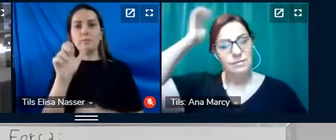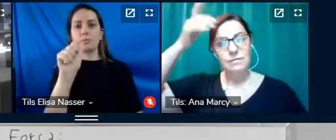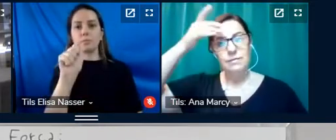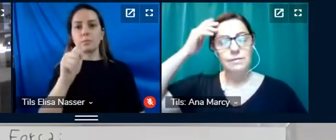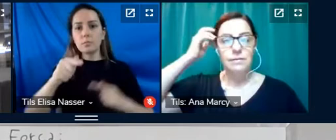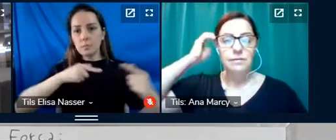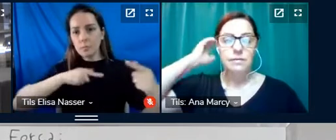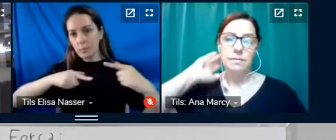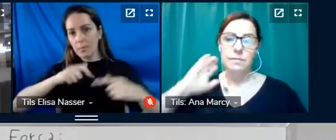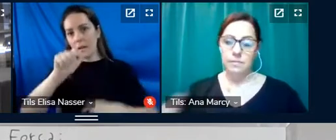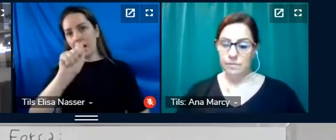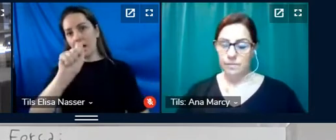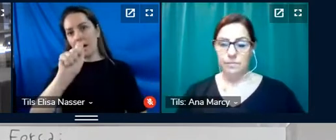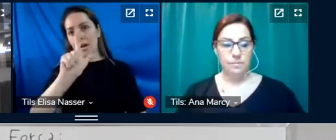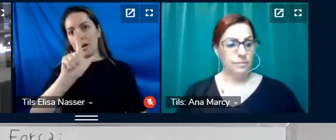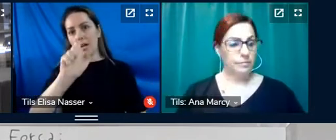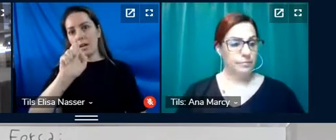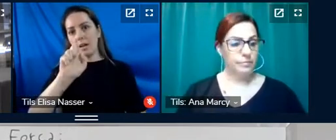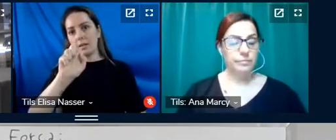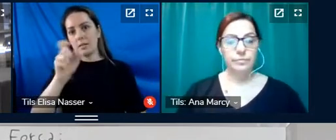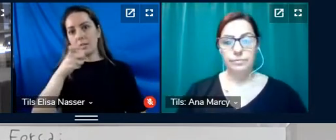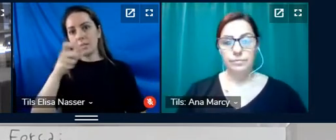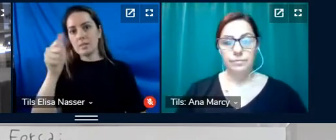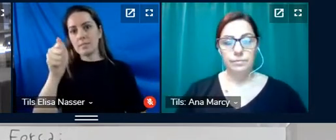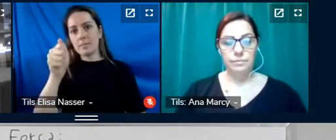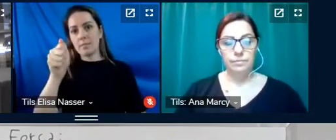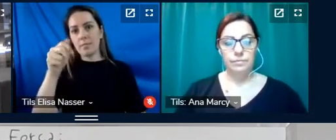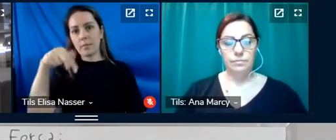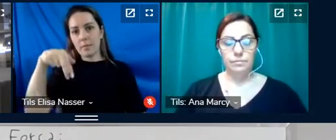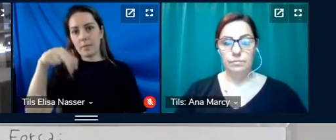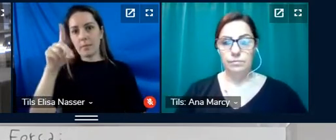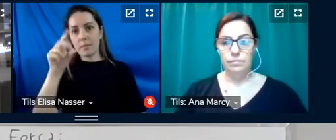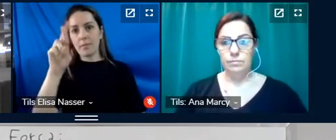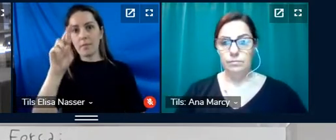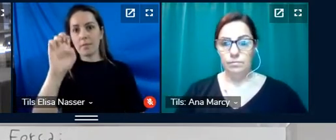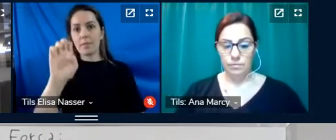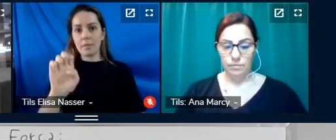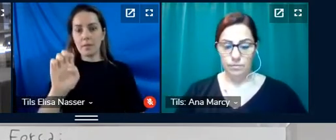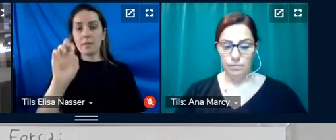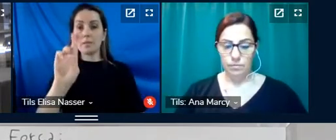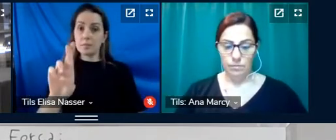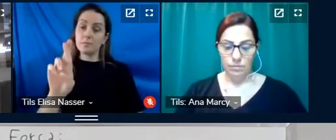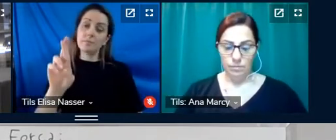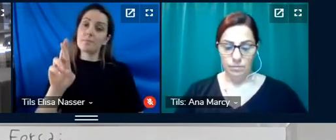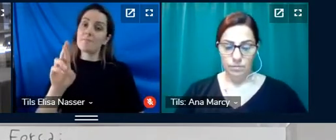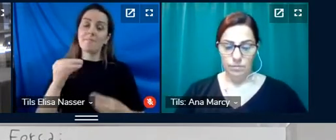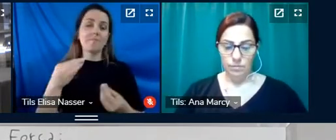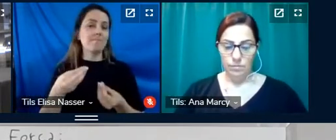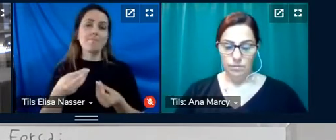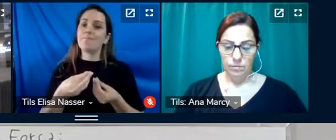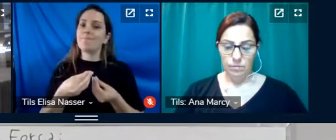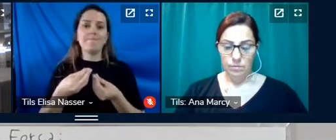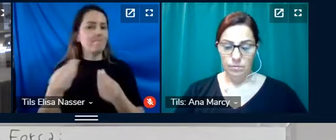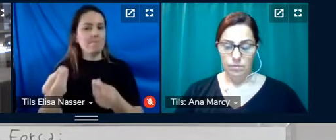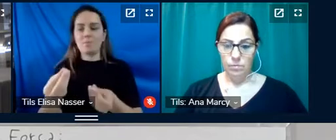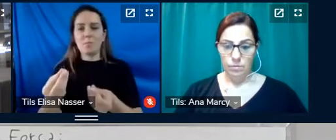Alexander, e o Alexander ficou de enviar, e eu não sei se ele enviou ou não falei mais com